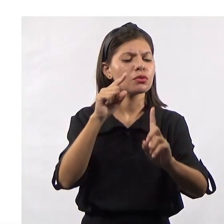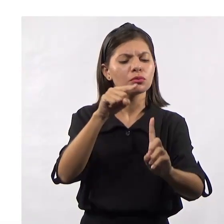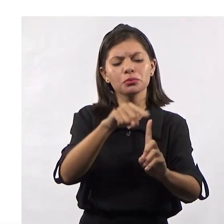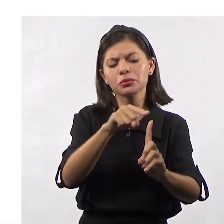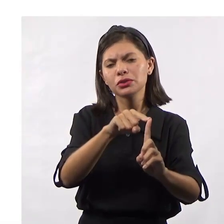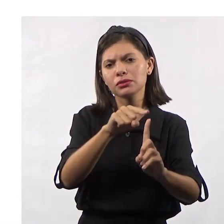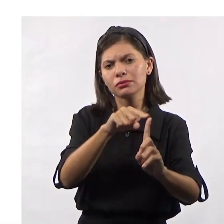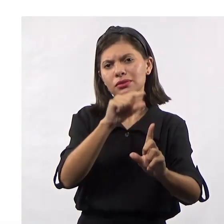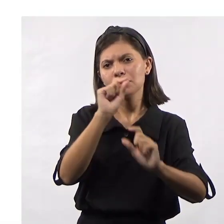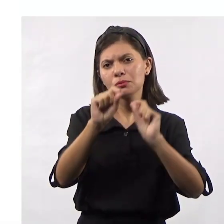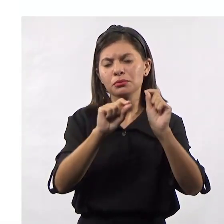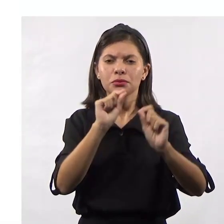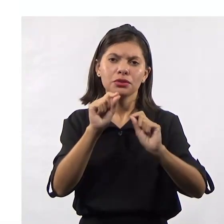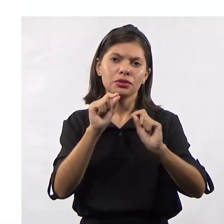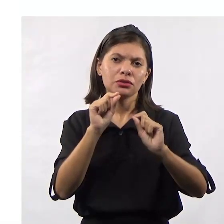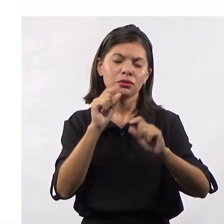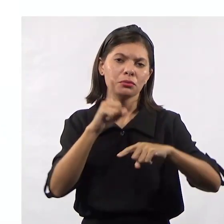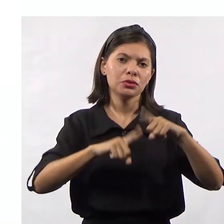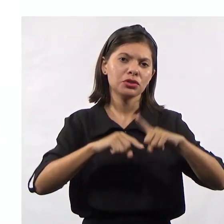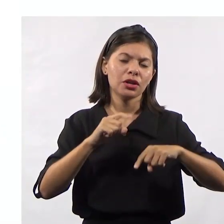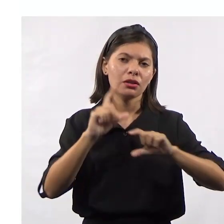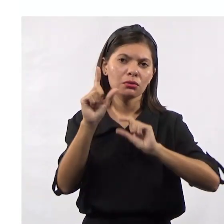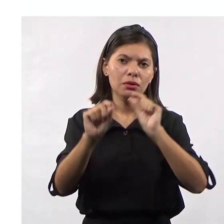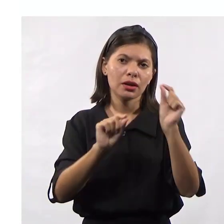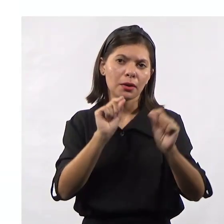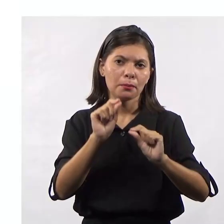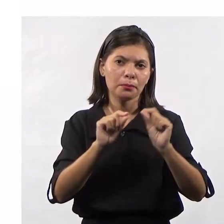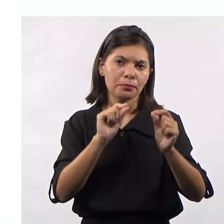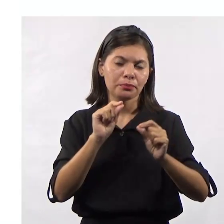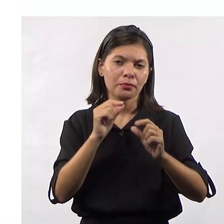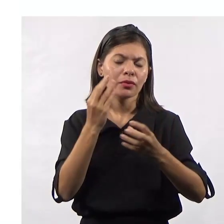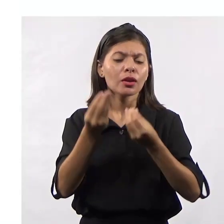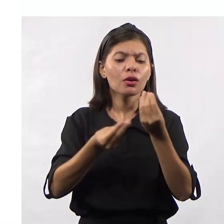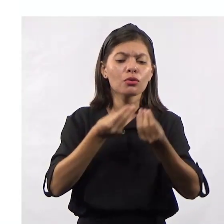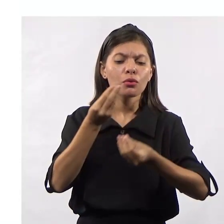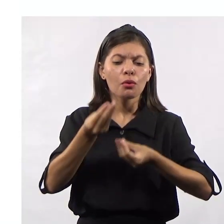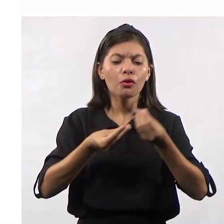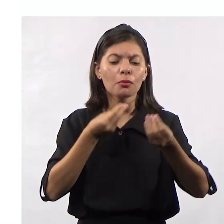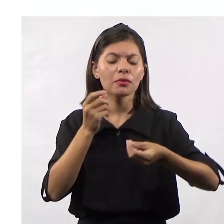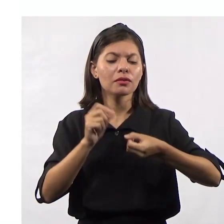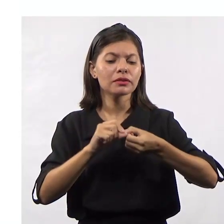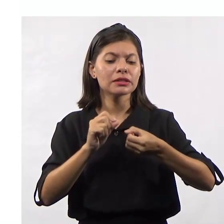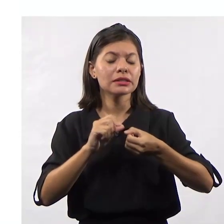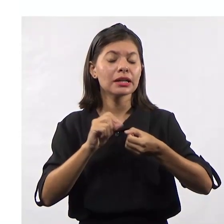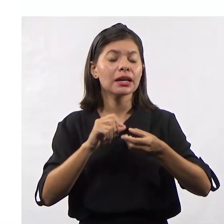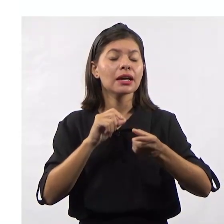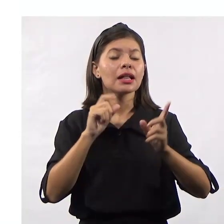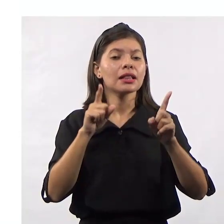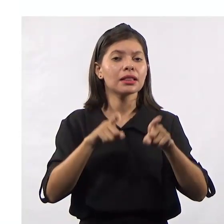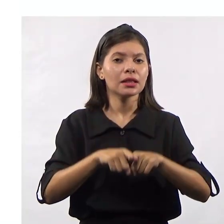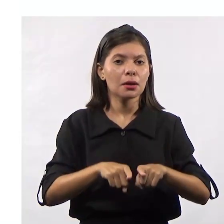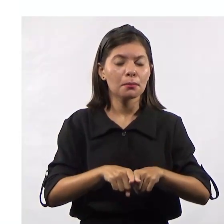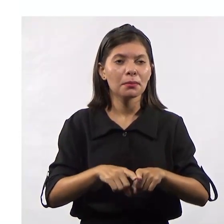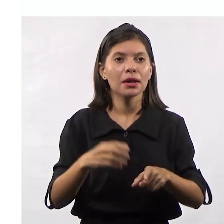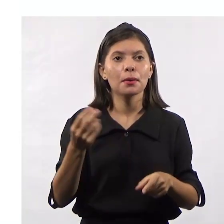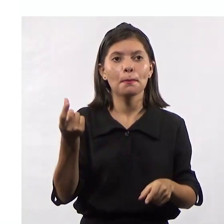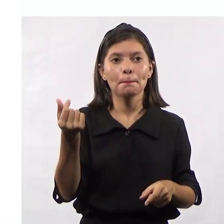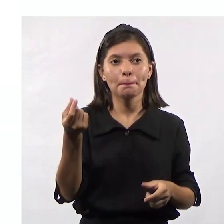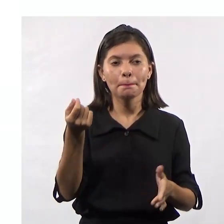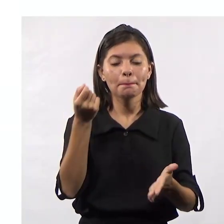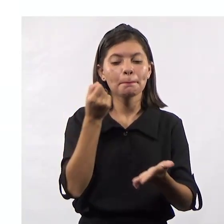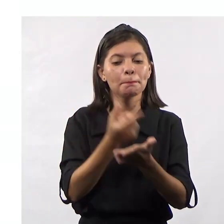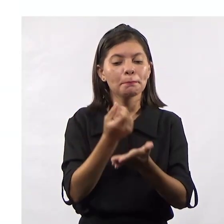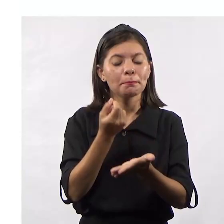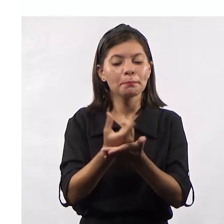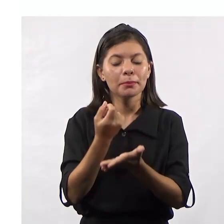tá? As condições de execução e pagamento, tá bom? E garantias também, se for o caso. Então,